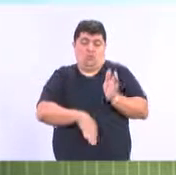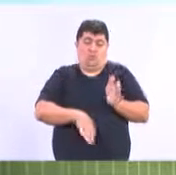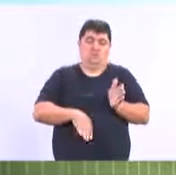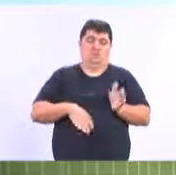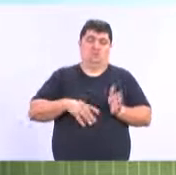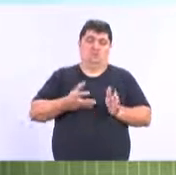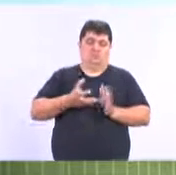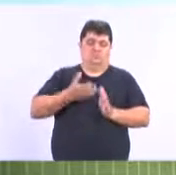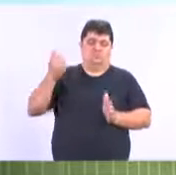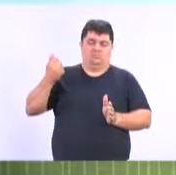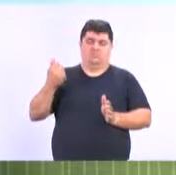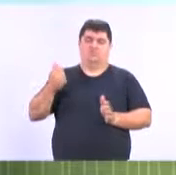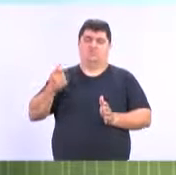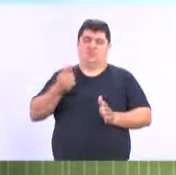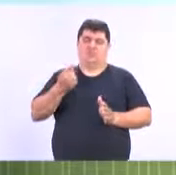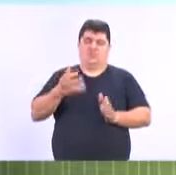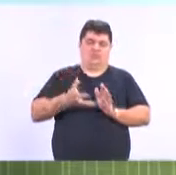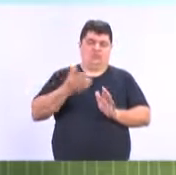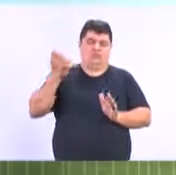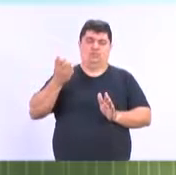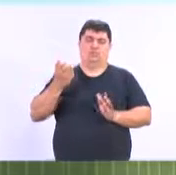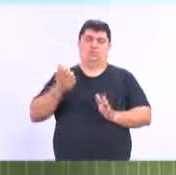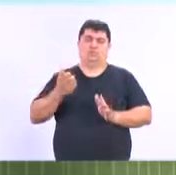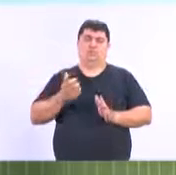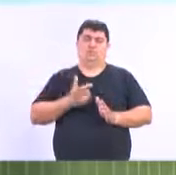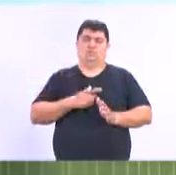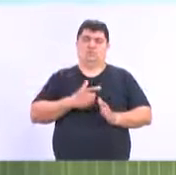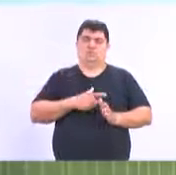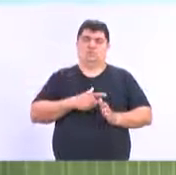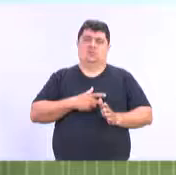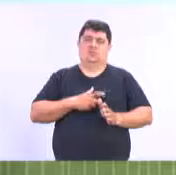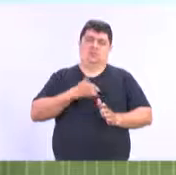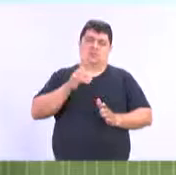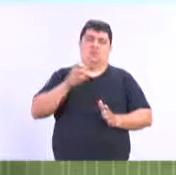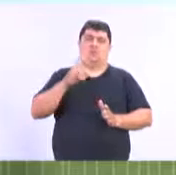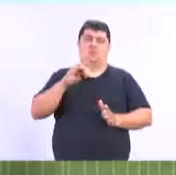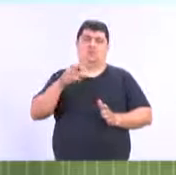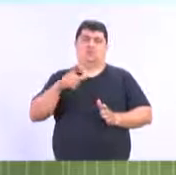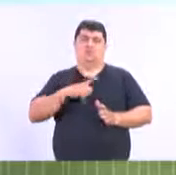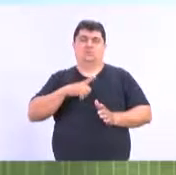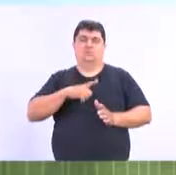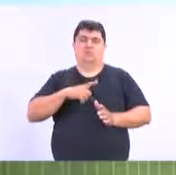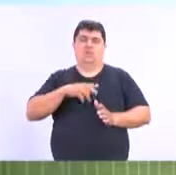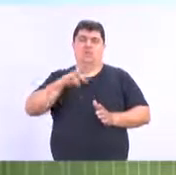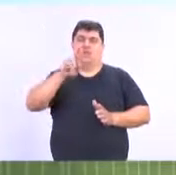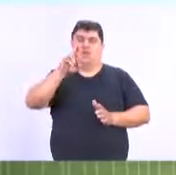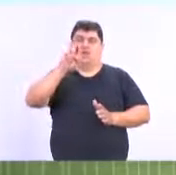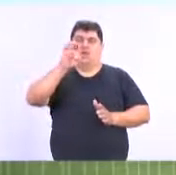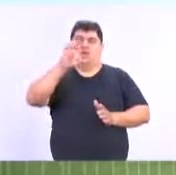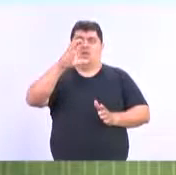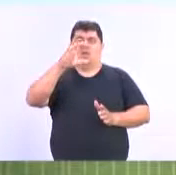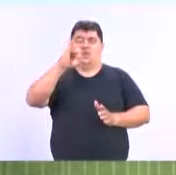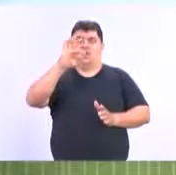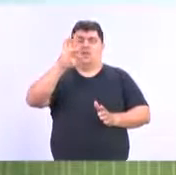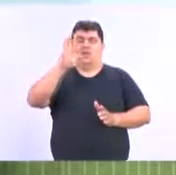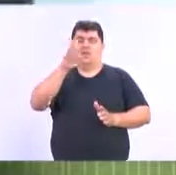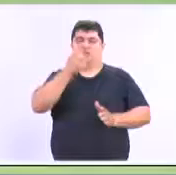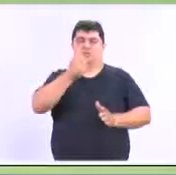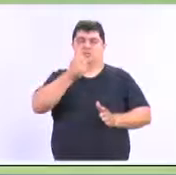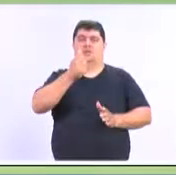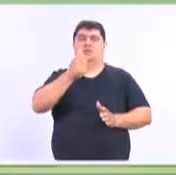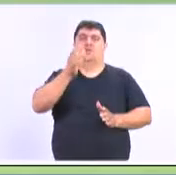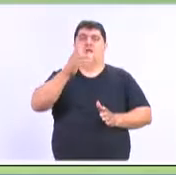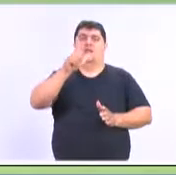Eu retiro esse através das deduções de vendas. Retirando as deduções de vendas, eu tenho a minha receita líquida, que é o próximo tópico que a gente vai